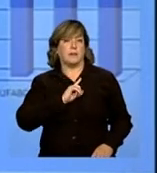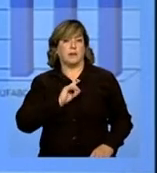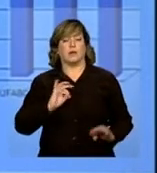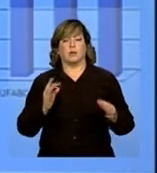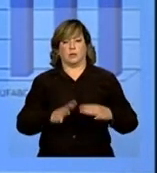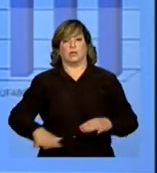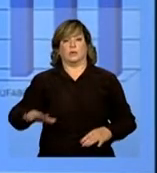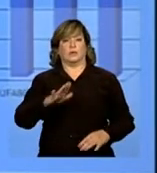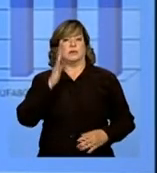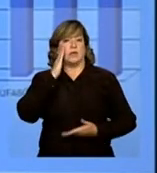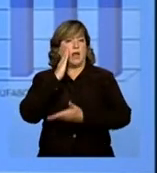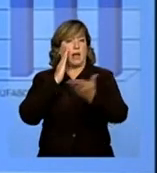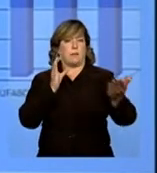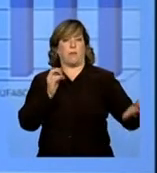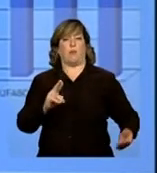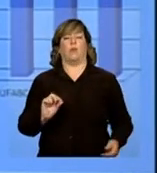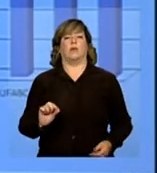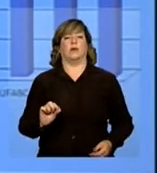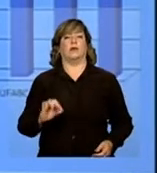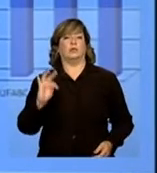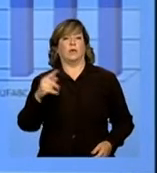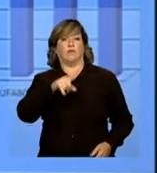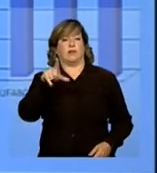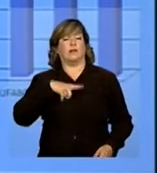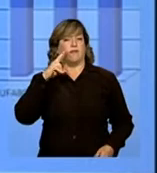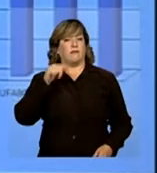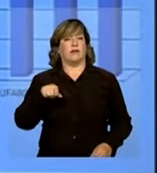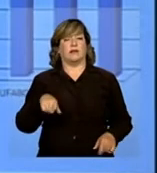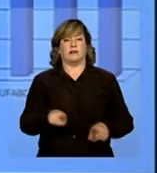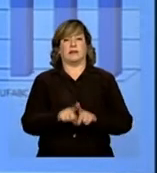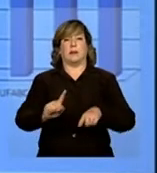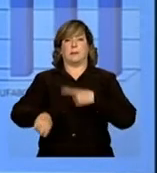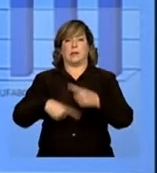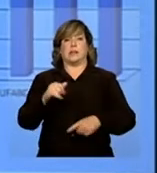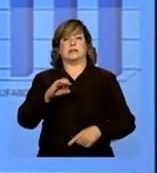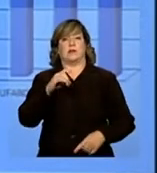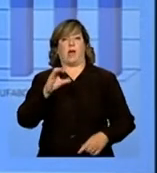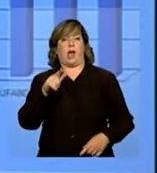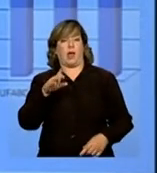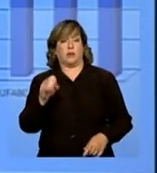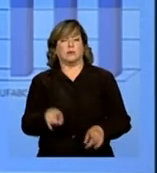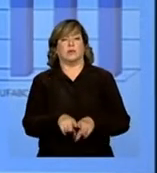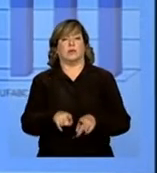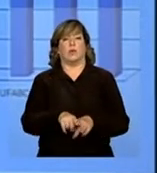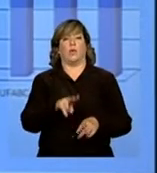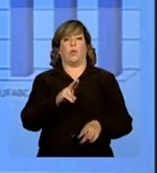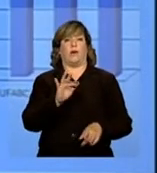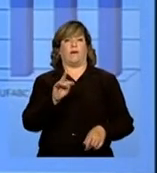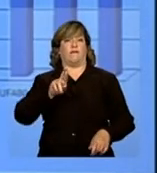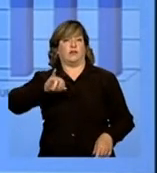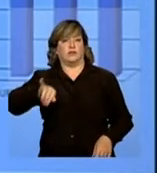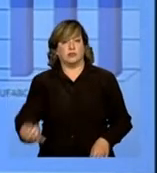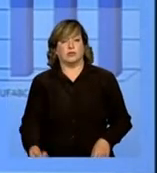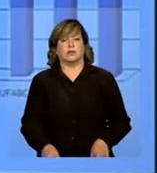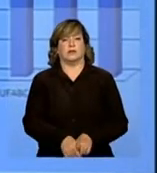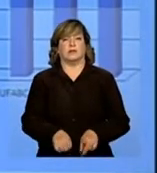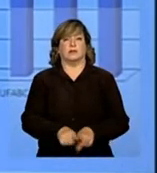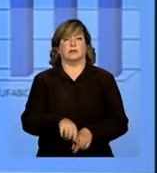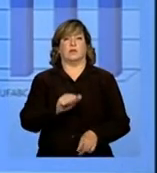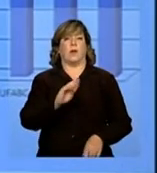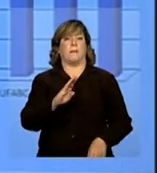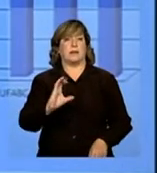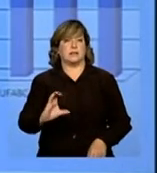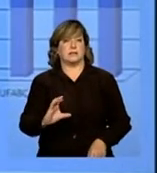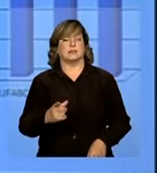sabe de cor então aí todas as que estão vendo depois vendas essas São Carlos f j a lista Geral do